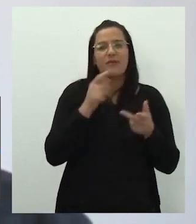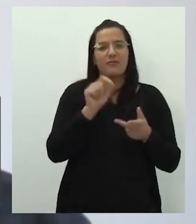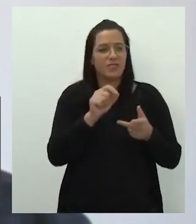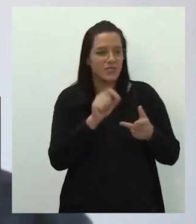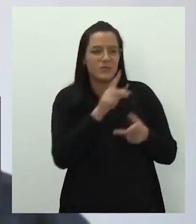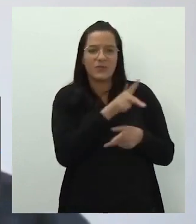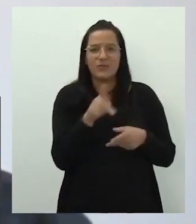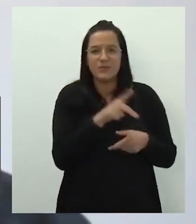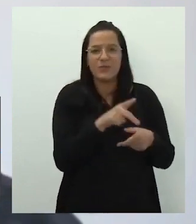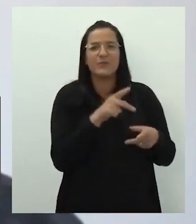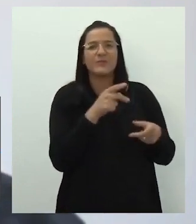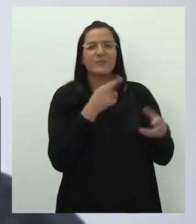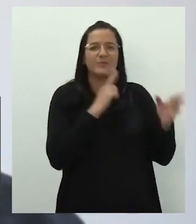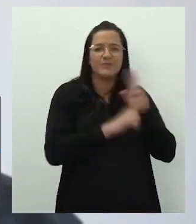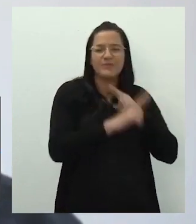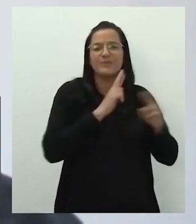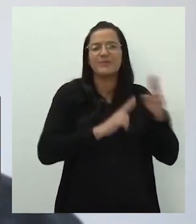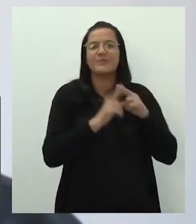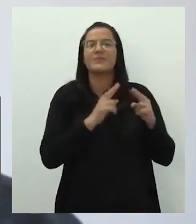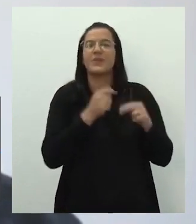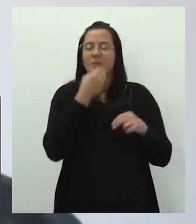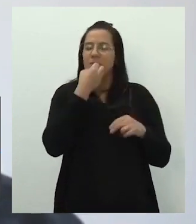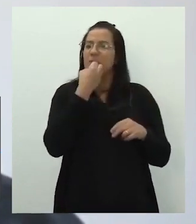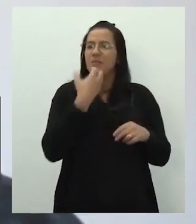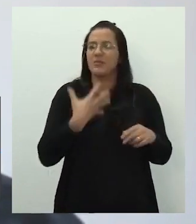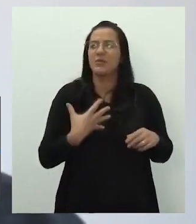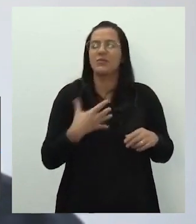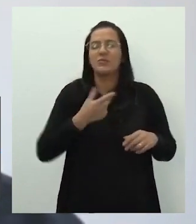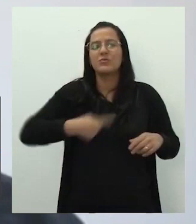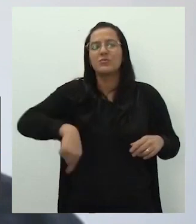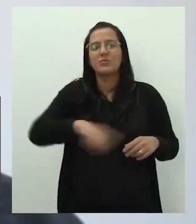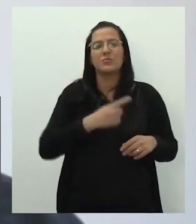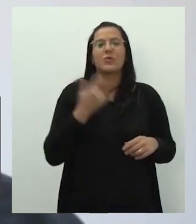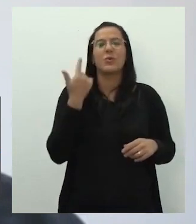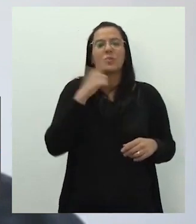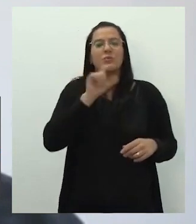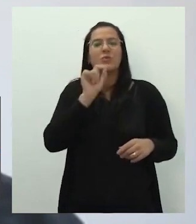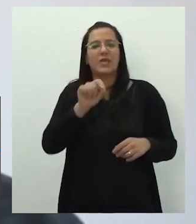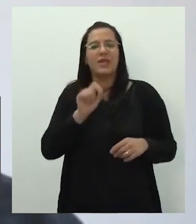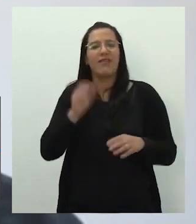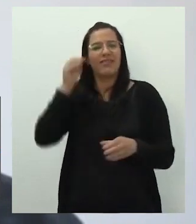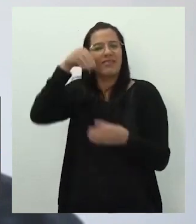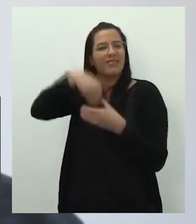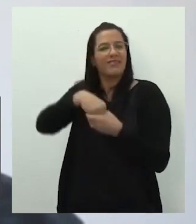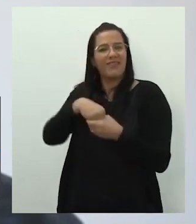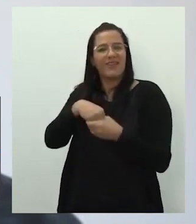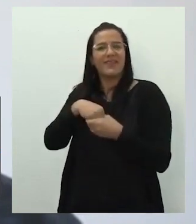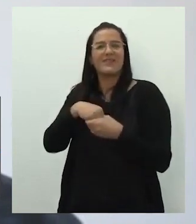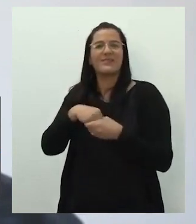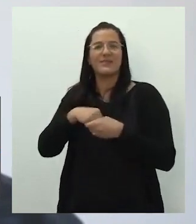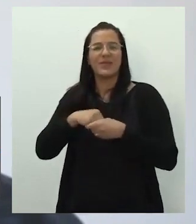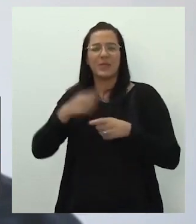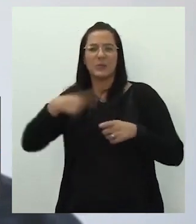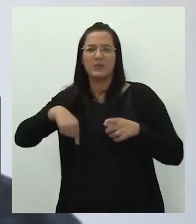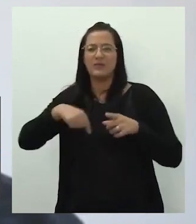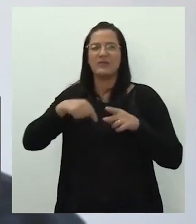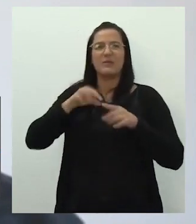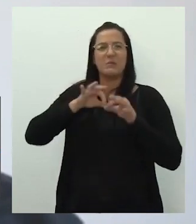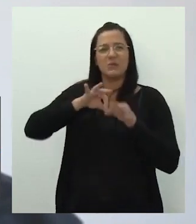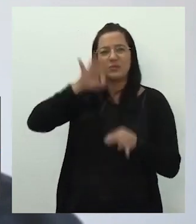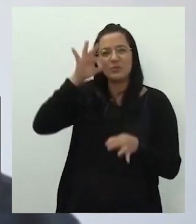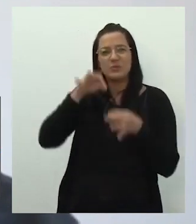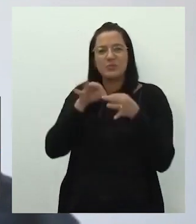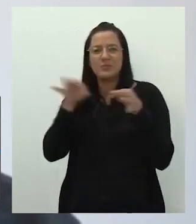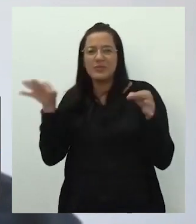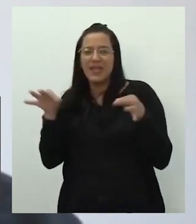também. Todos nós já passamos pela situação de laboratório, e toda vez que a gente vai fazer medida ou coisa assim,